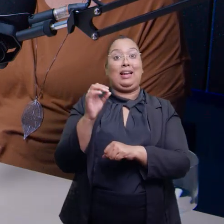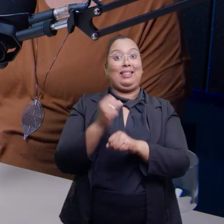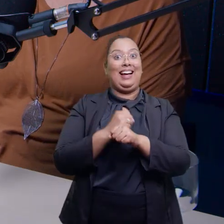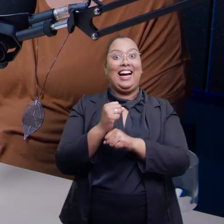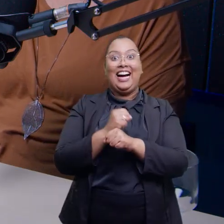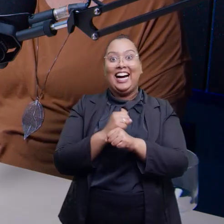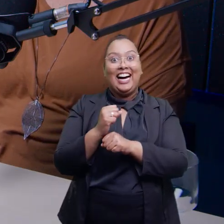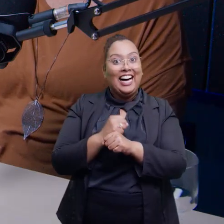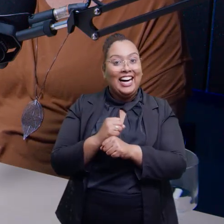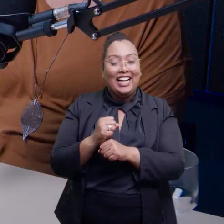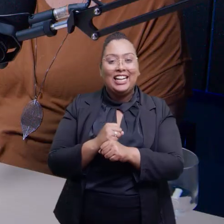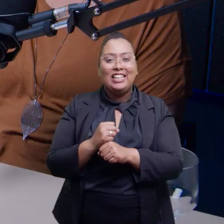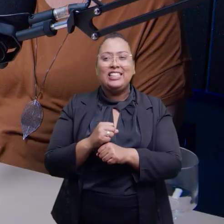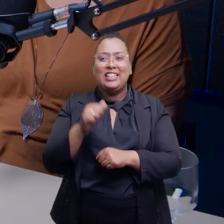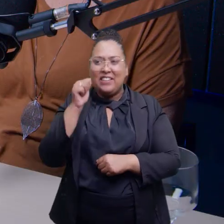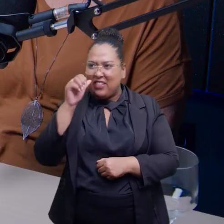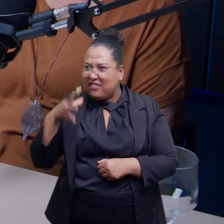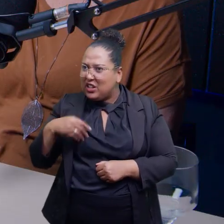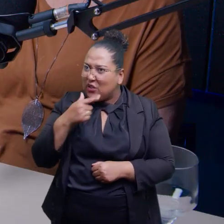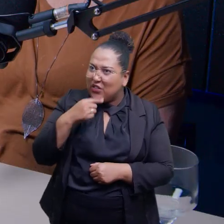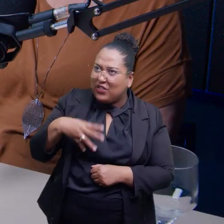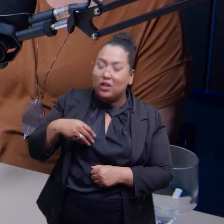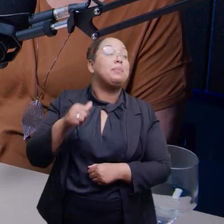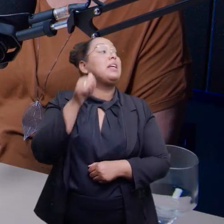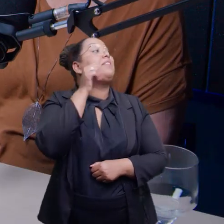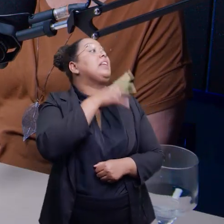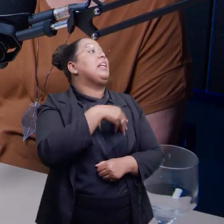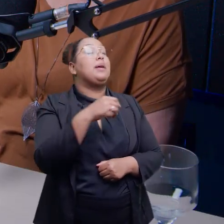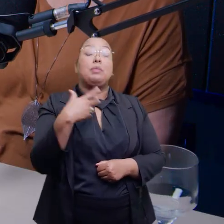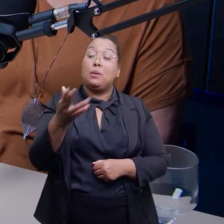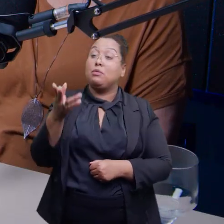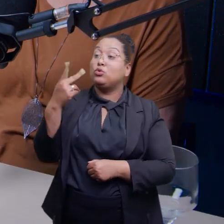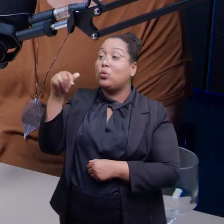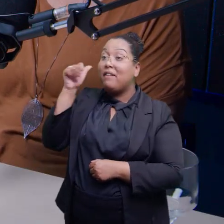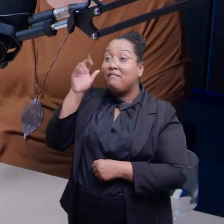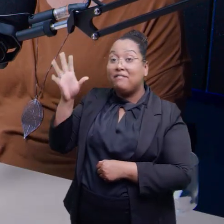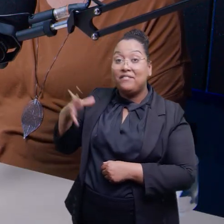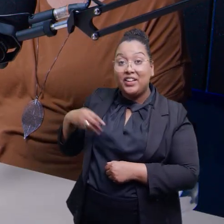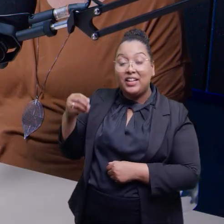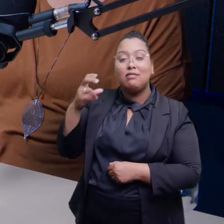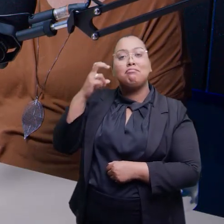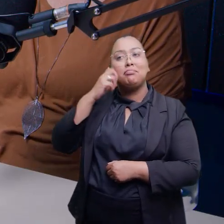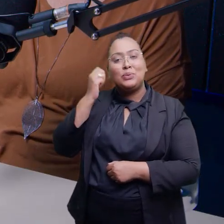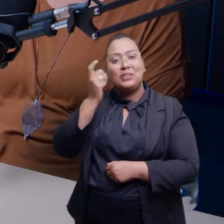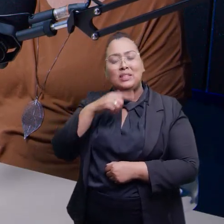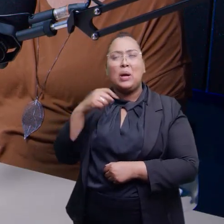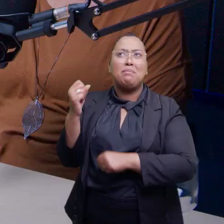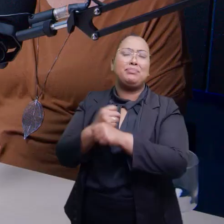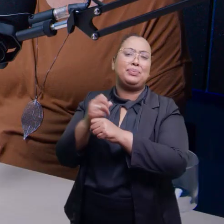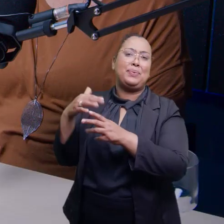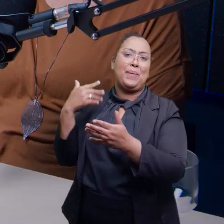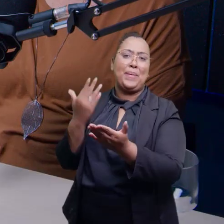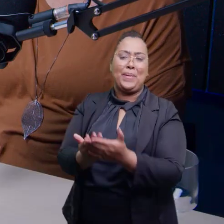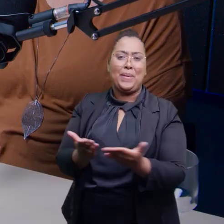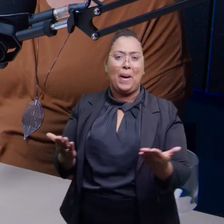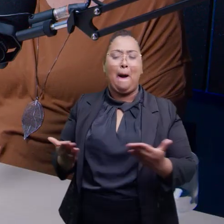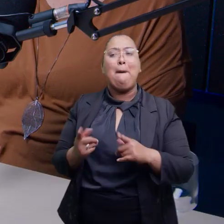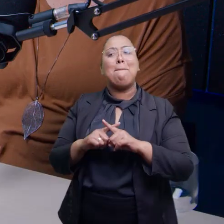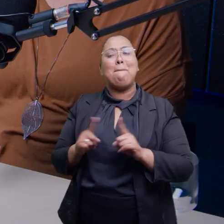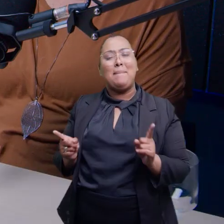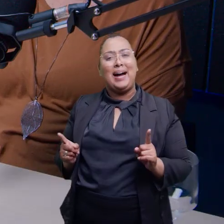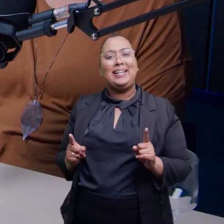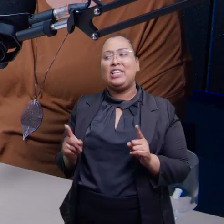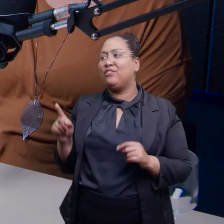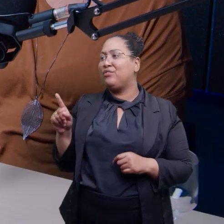disse, chegou seu filho, sua filha? Filha. Sua filha. Mas, apesar disso tudo,